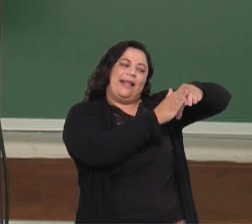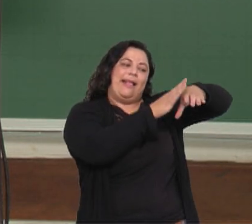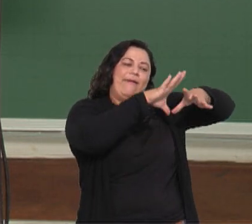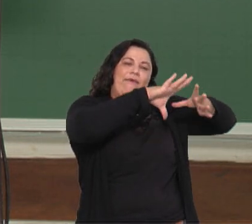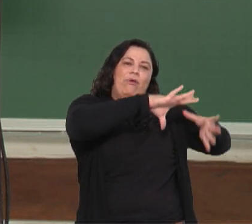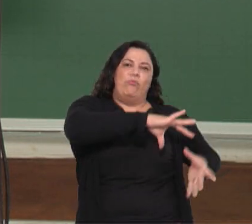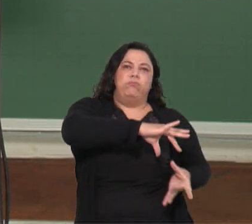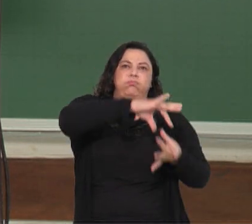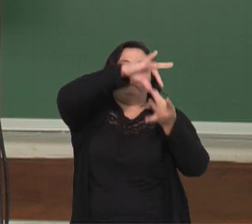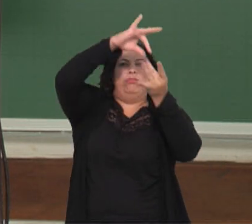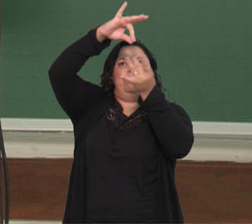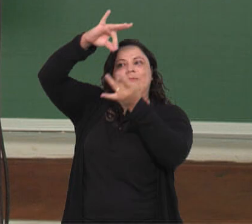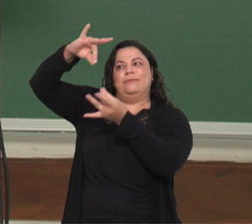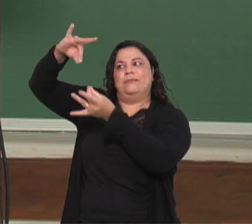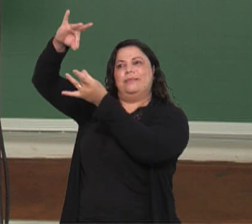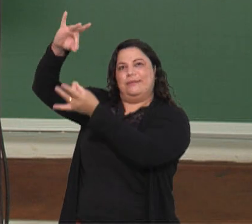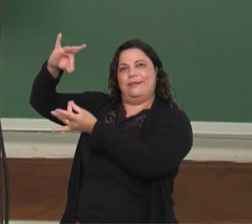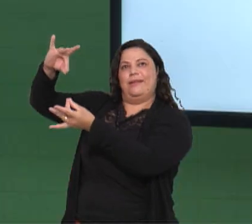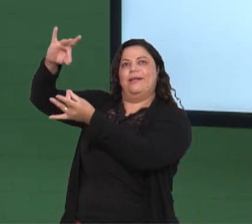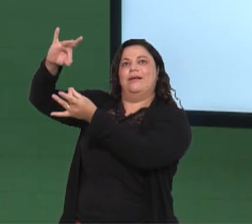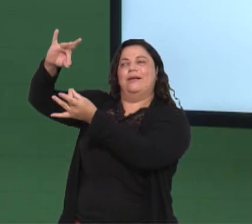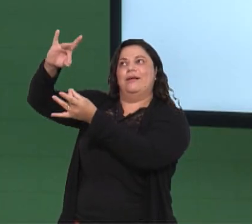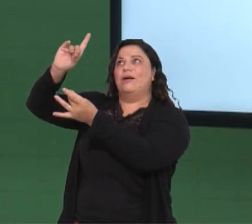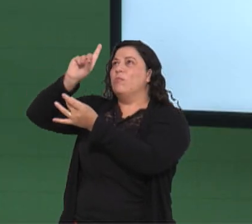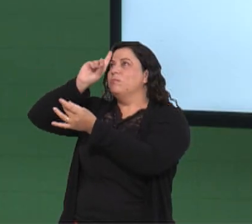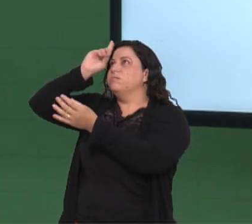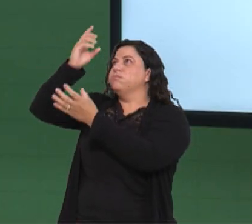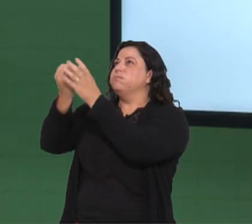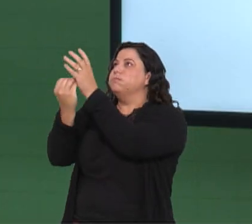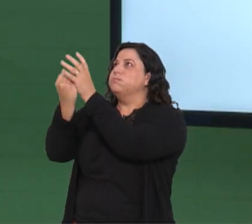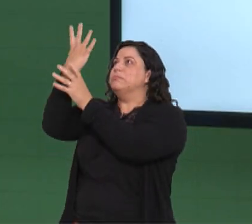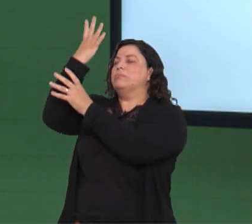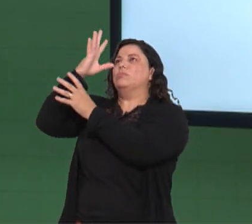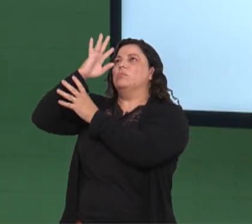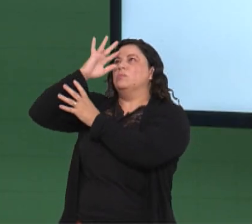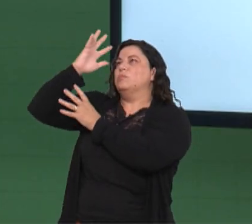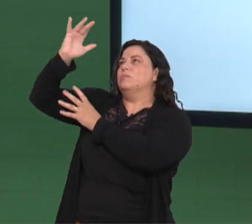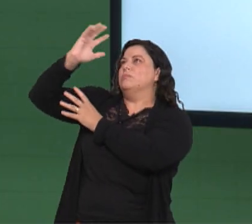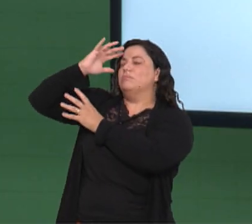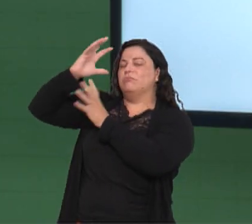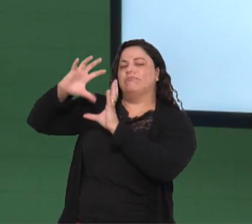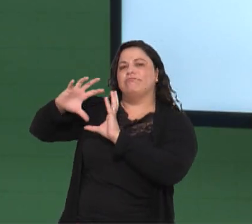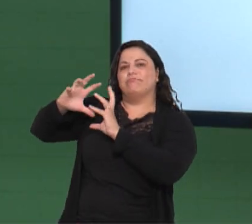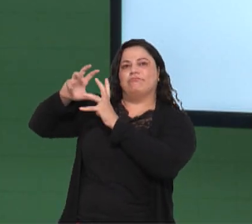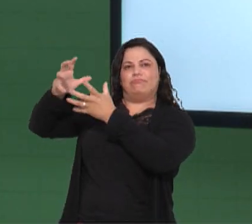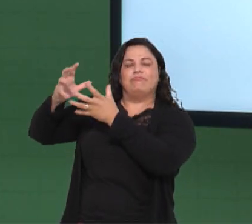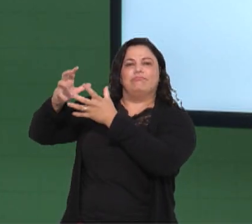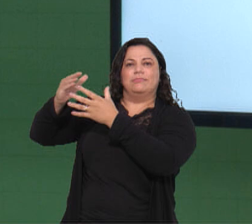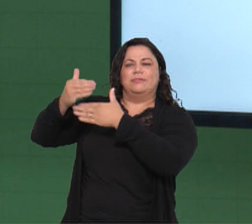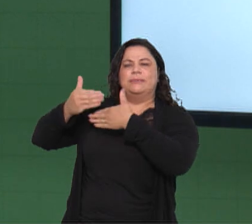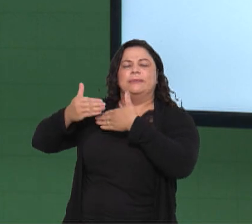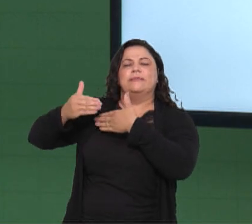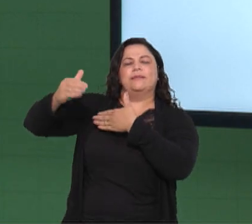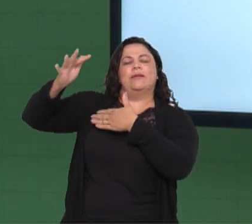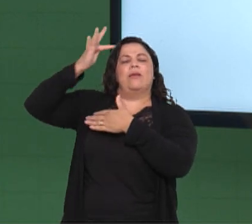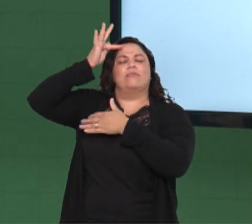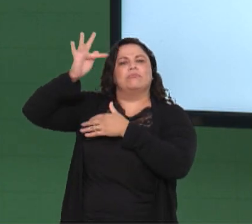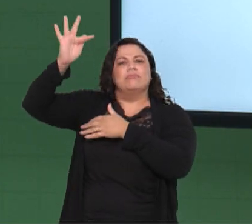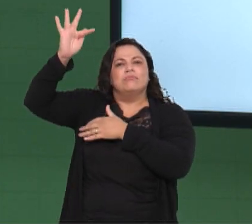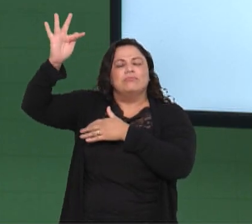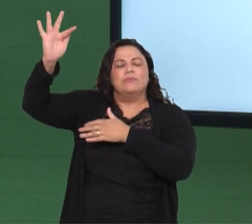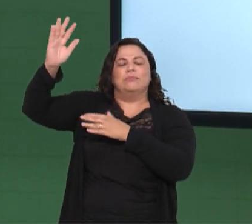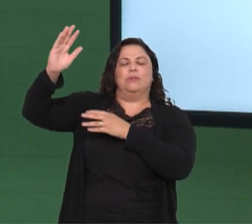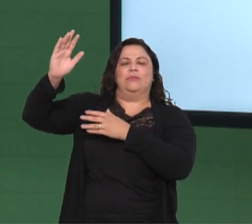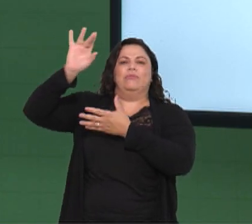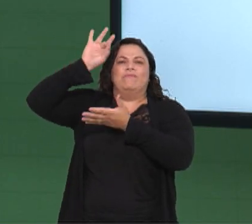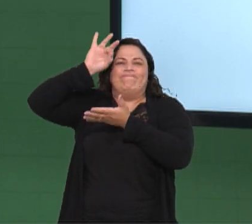ascender ao mundo das ideias, ascender ao mundo inteligível, a partir da busca, né, filosófica pelo conhecimento